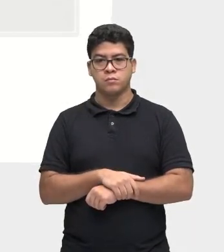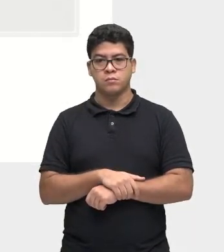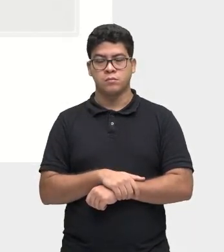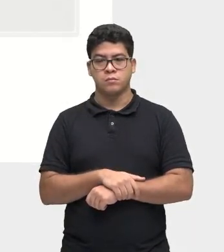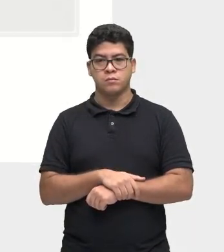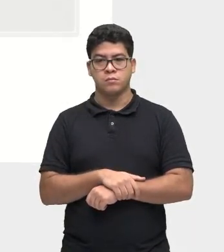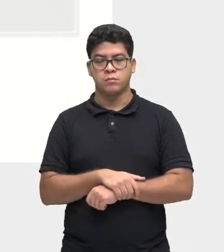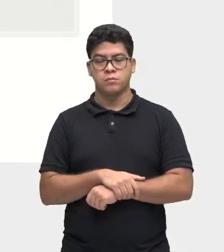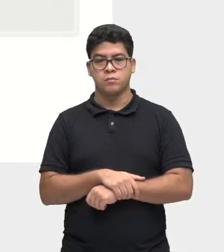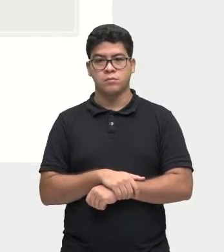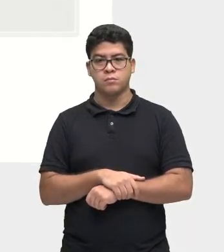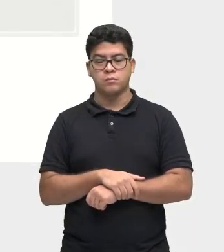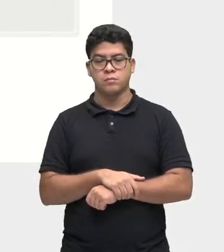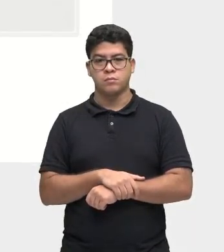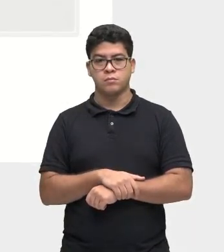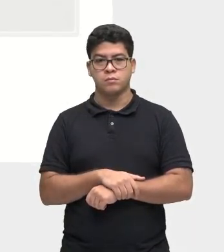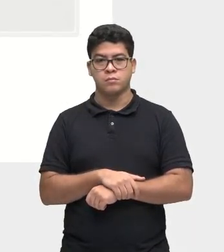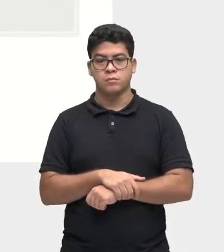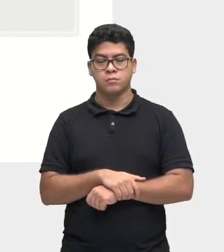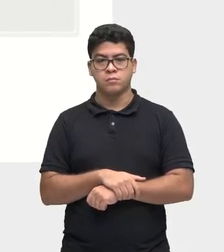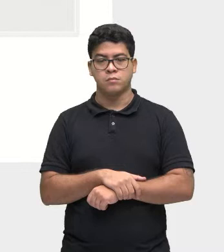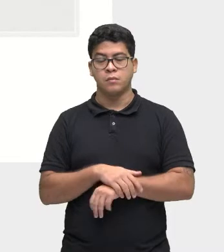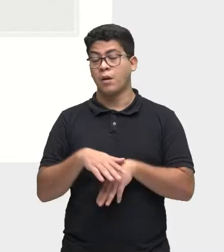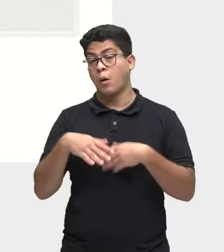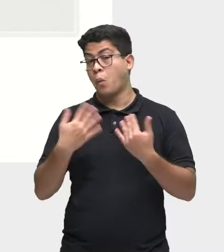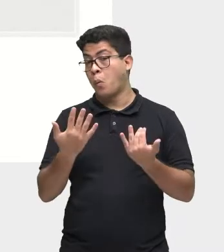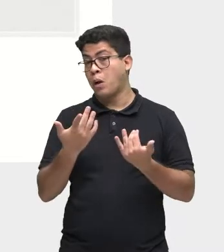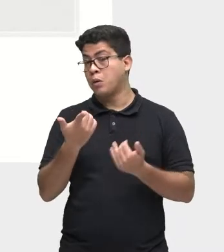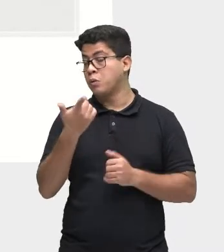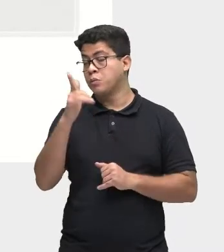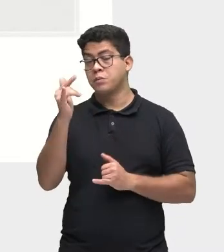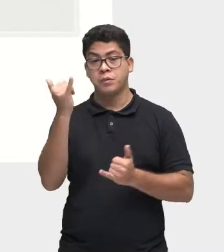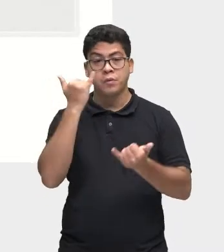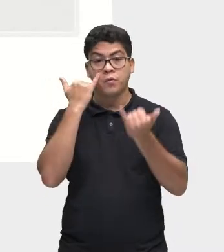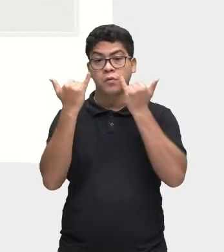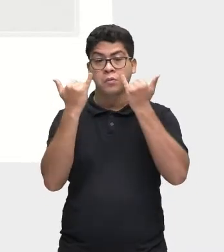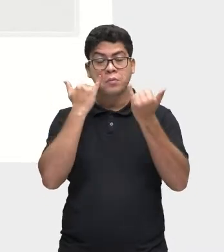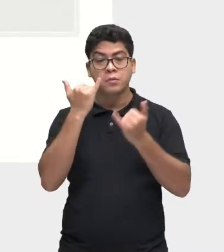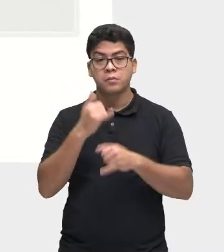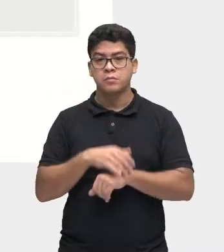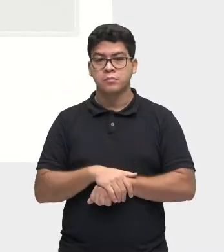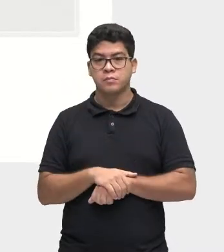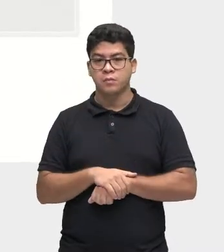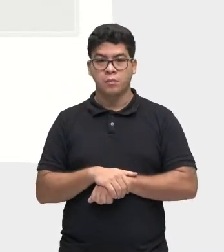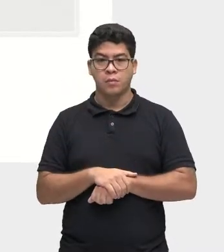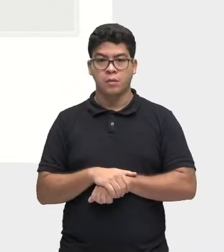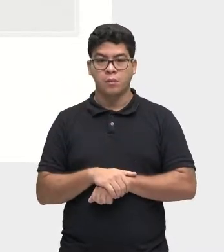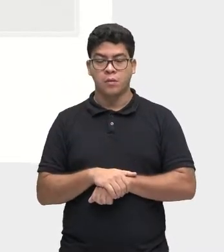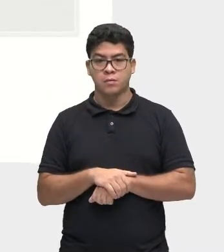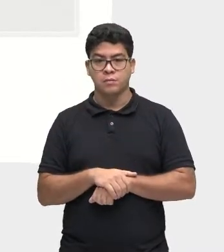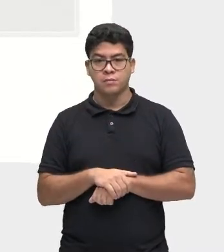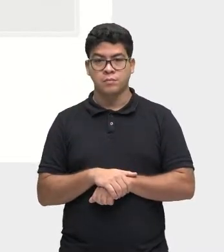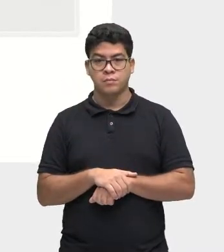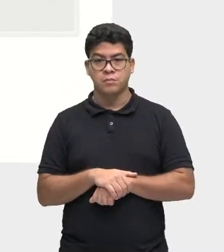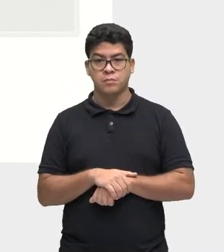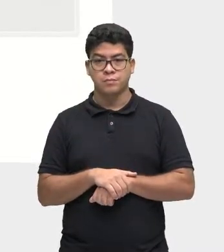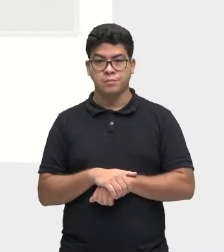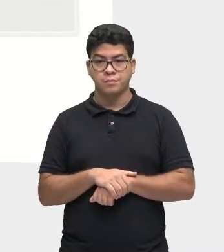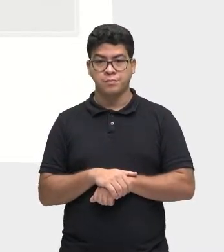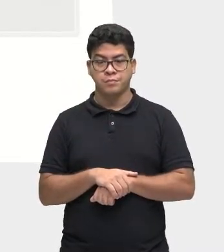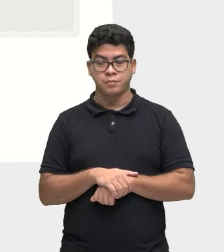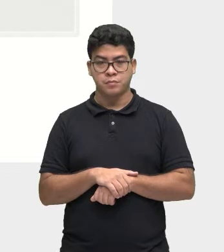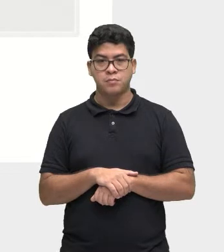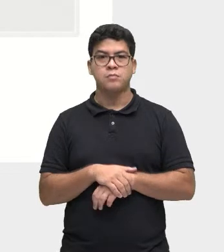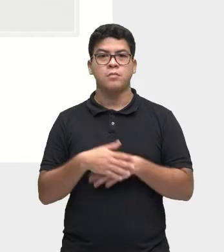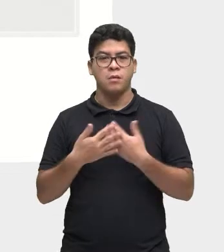Aí a gente vai combinar com quais informações? Calcule quantas esfirras. Então, a gente quer saber quantas esfirras. Então,